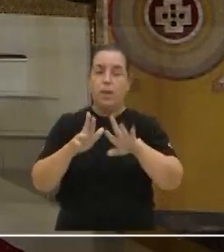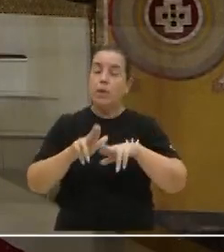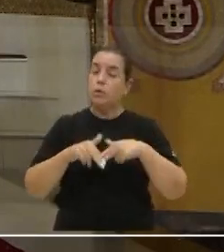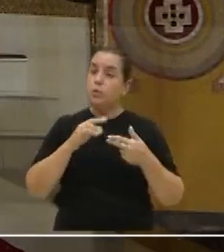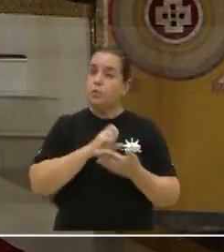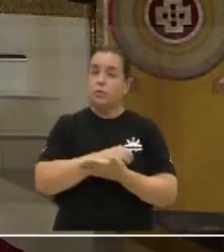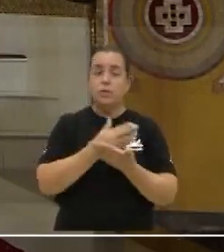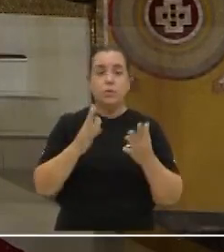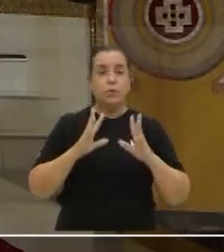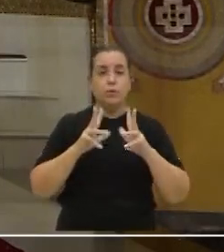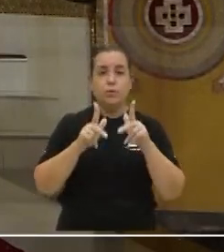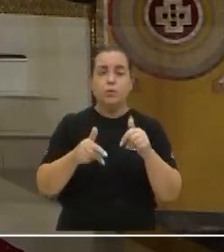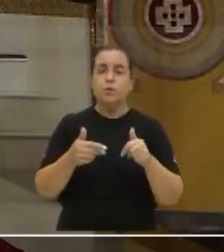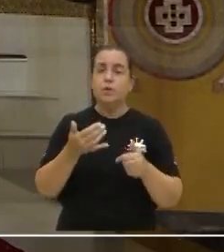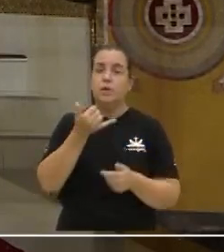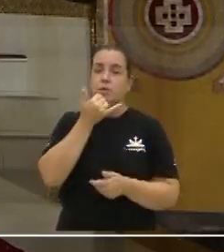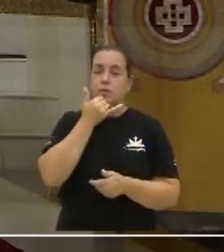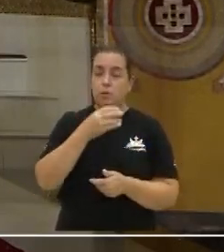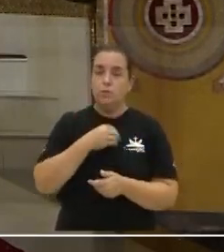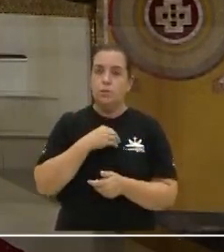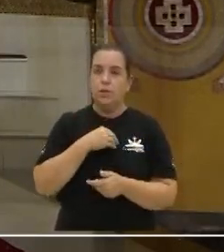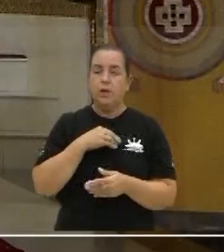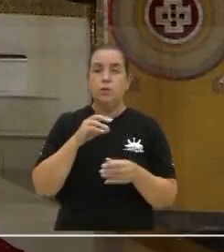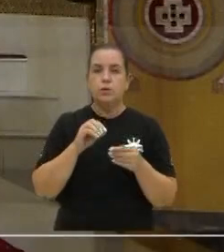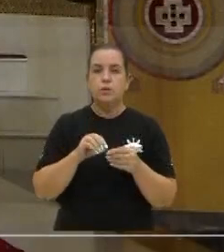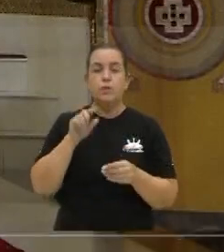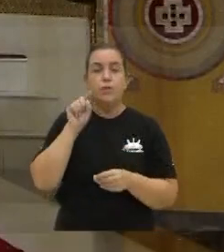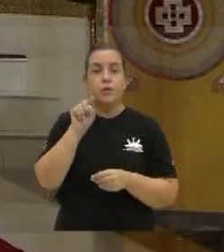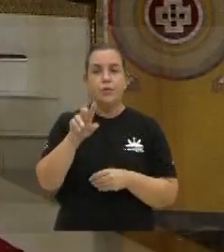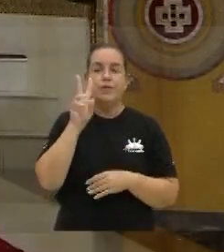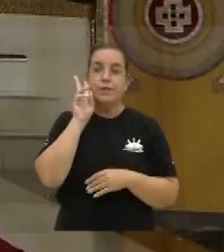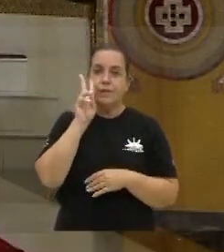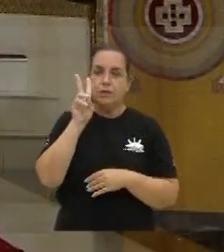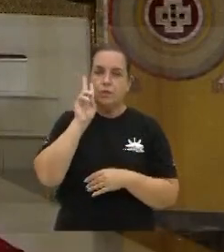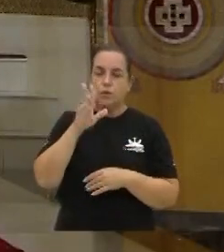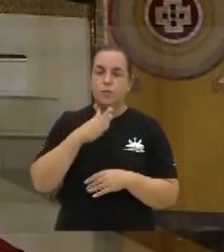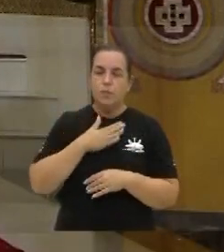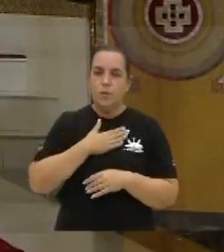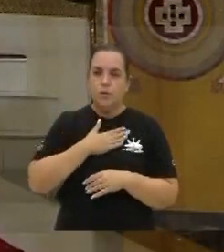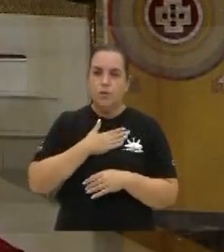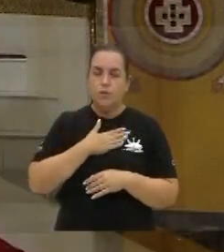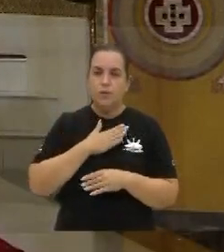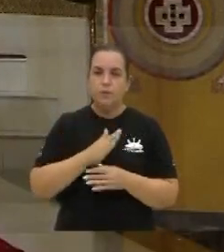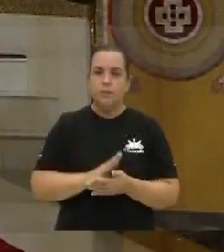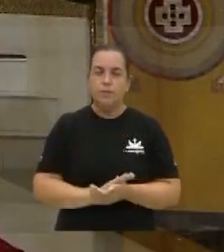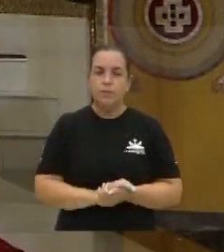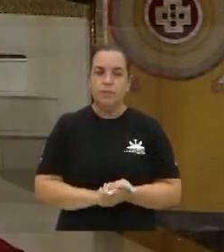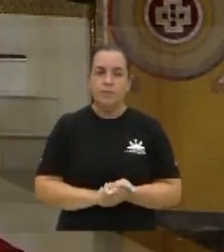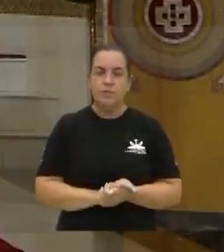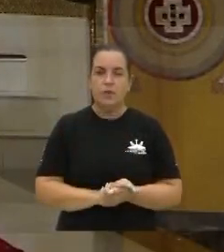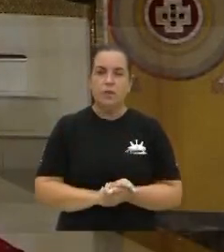será derramado por vós e por todos para a remissão dos pecados. Fazei isto em memória de mim.